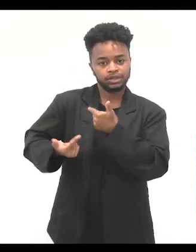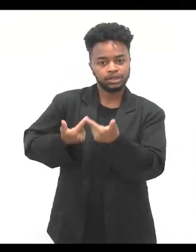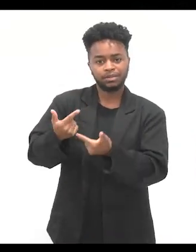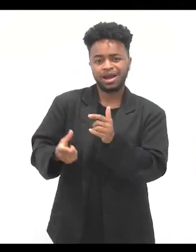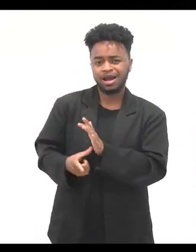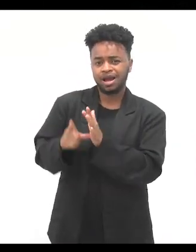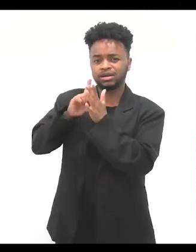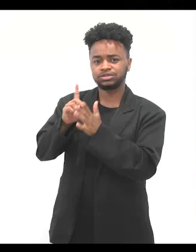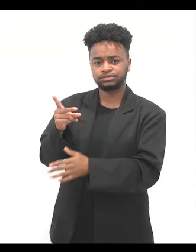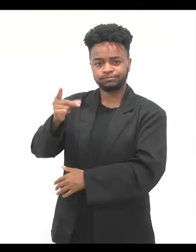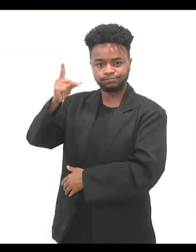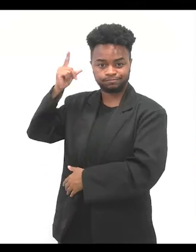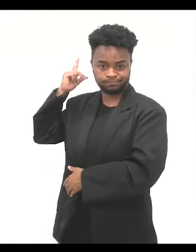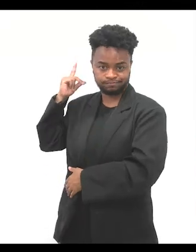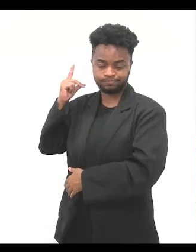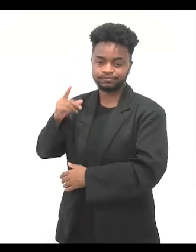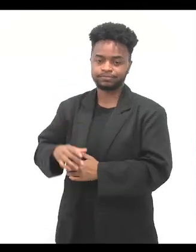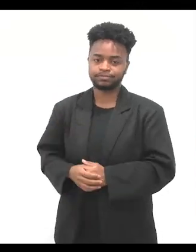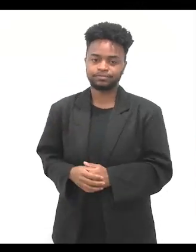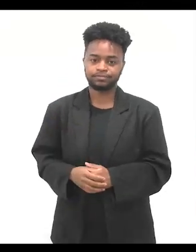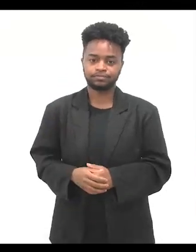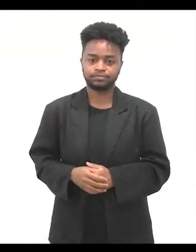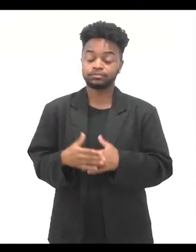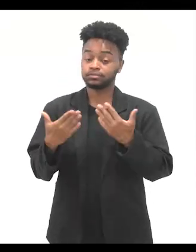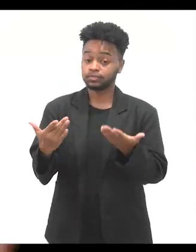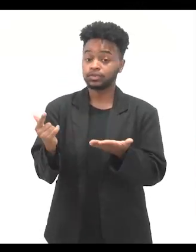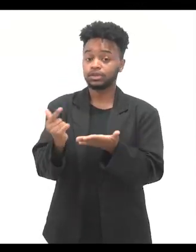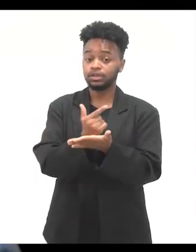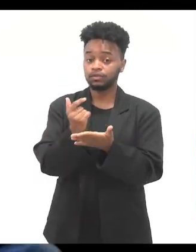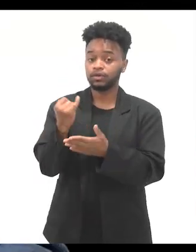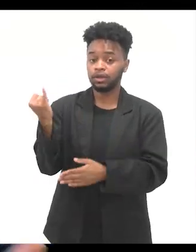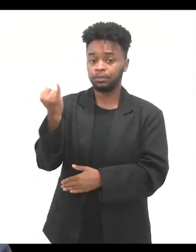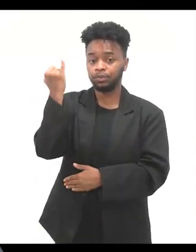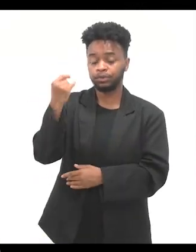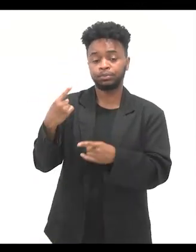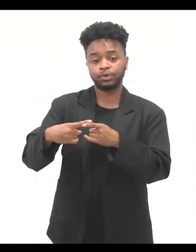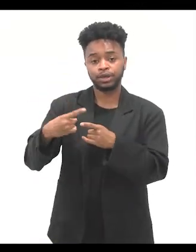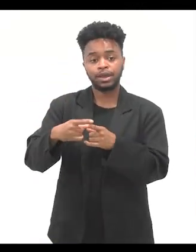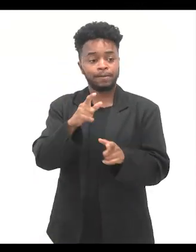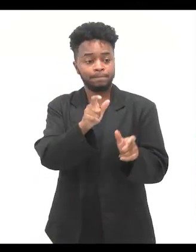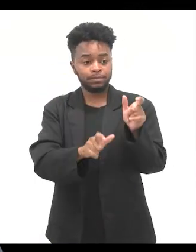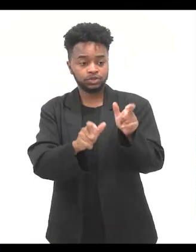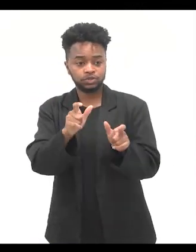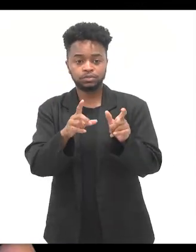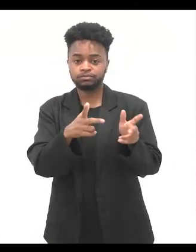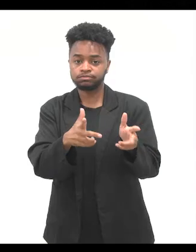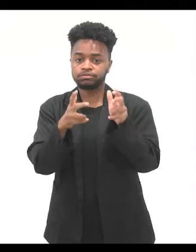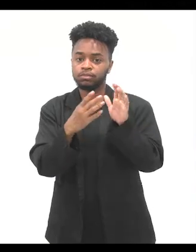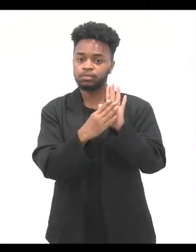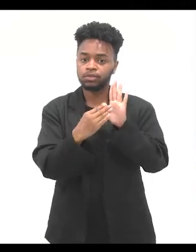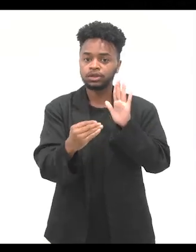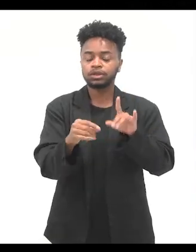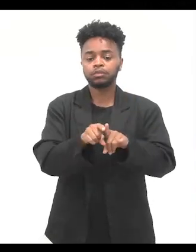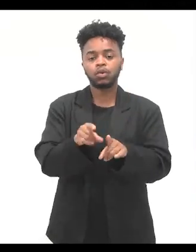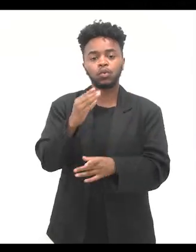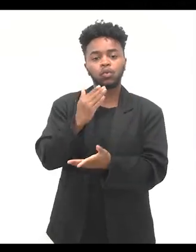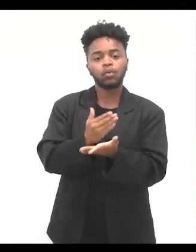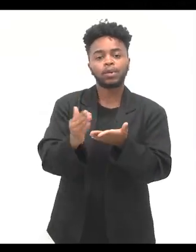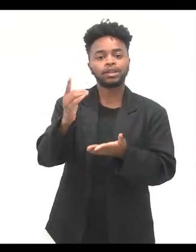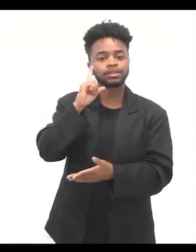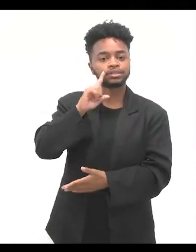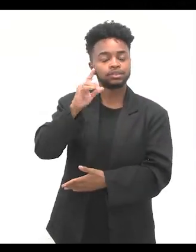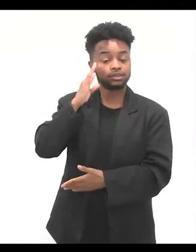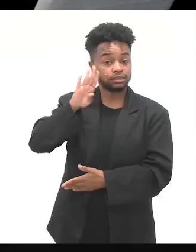que a gente vê em Copacabana. Então, o livro ele é importante para as pessoas se inspirar e começar a entender que os